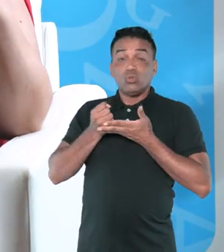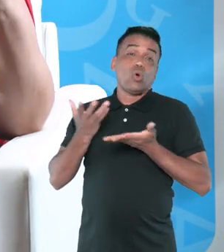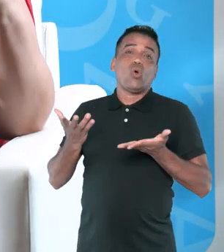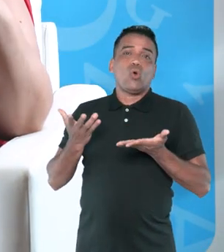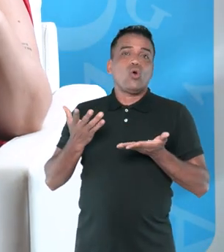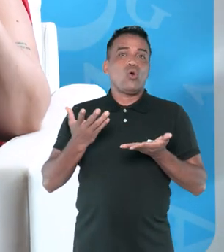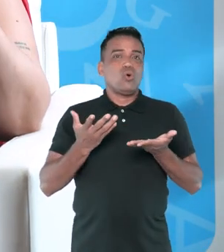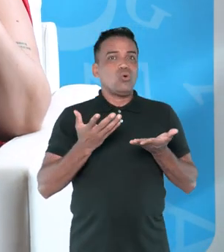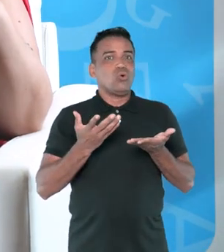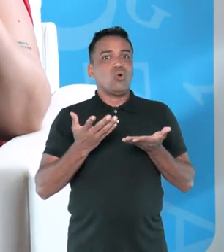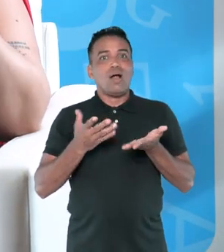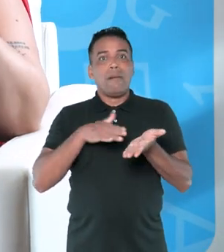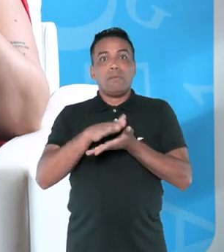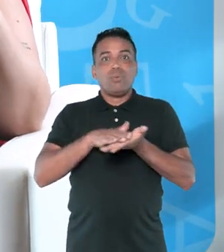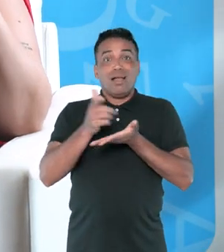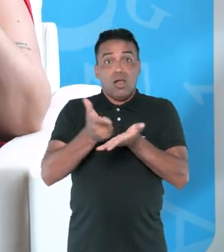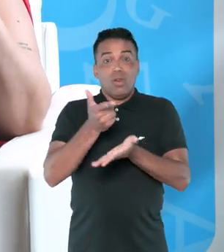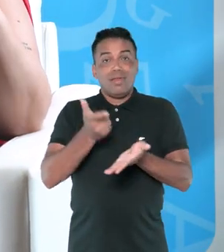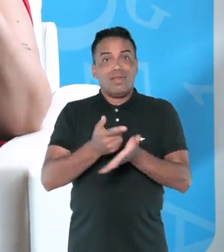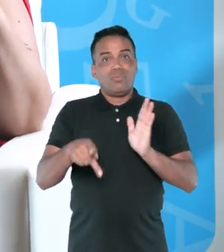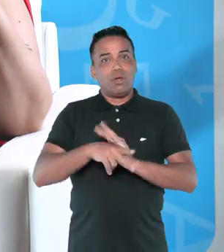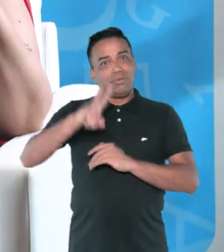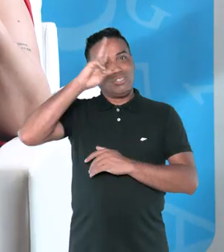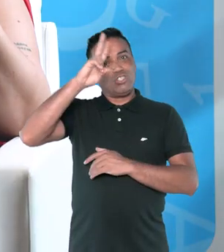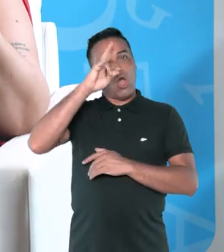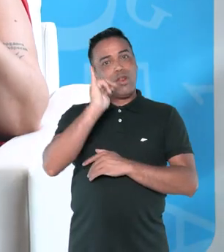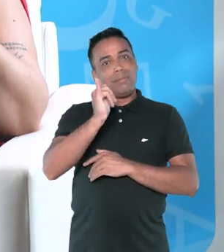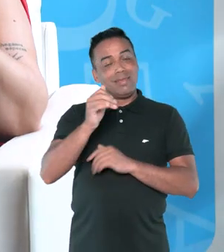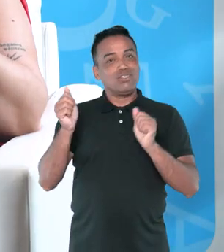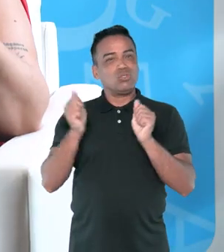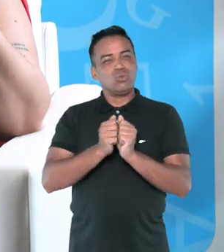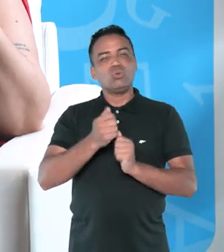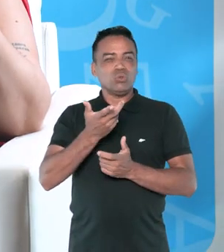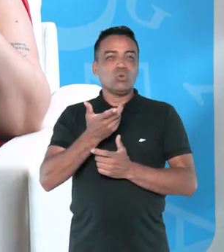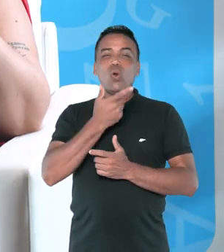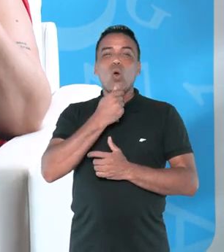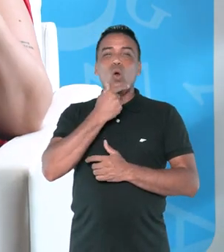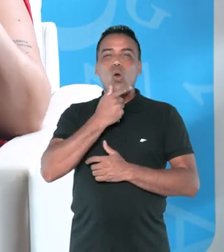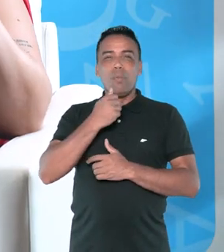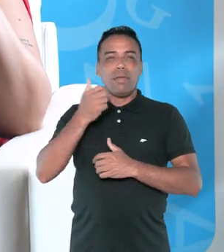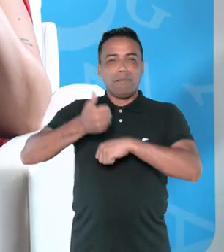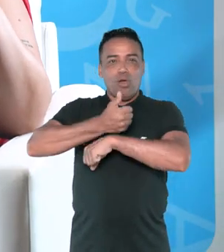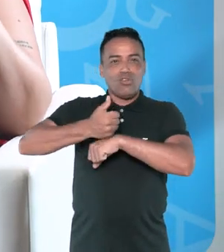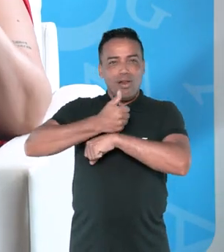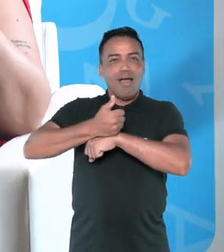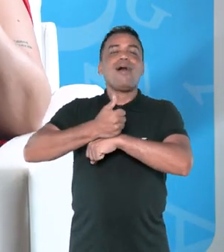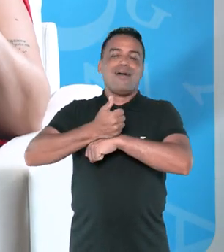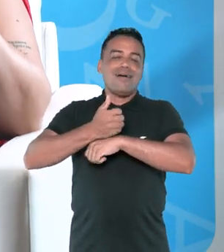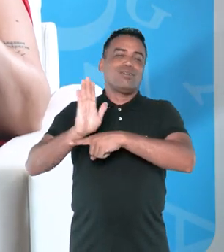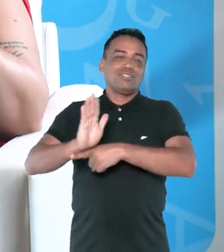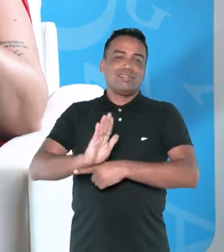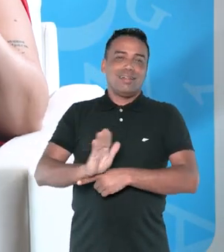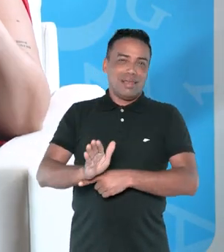para resumir bastante, a publicar um livro com uma das minhas histórias, junto com Rosenberg Cariri, que é um cineasta até hoje em